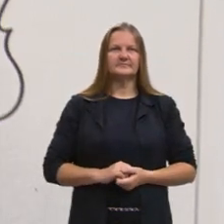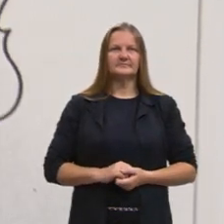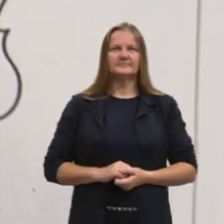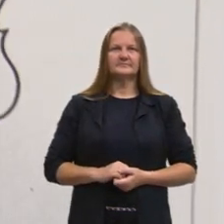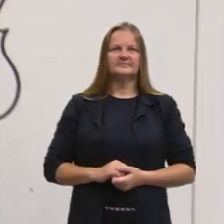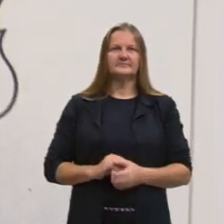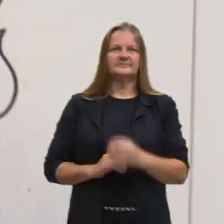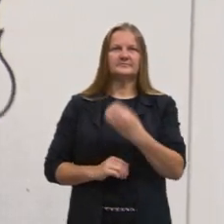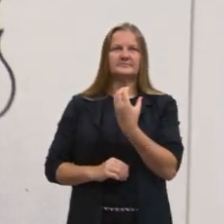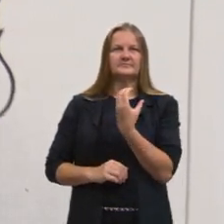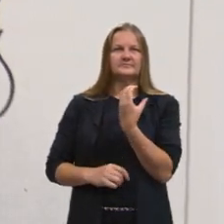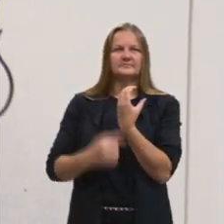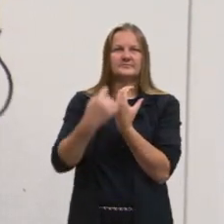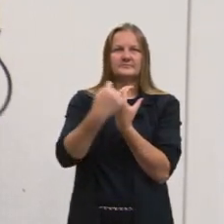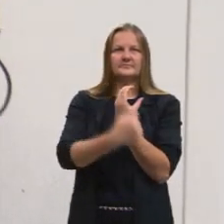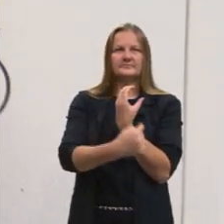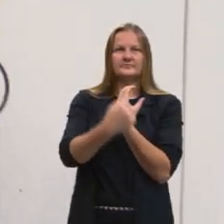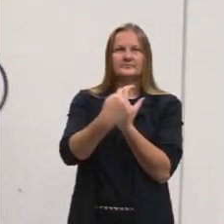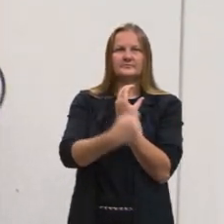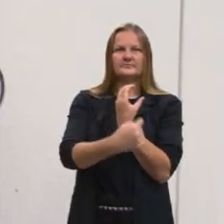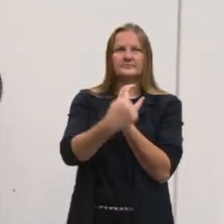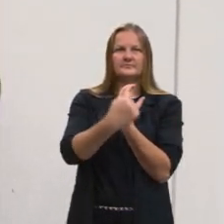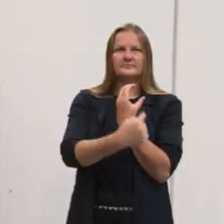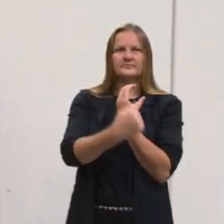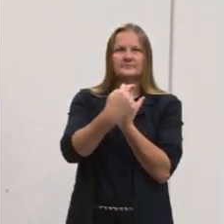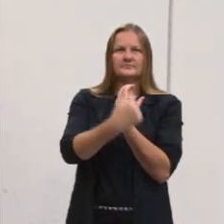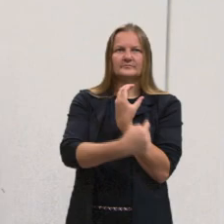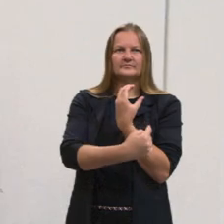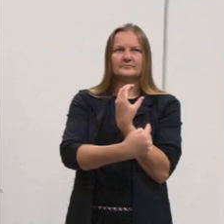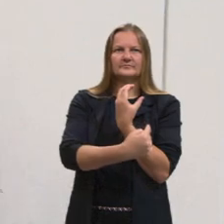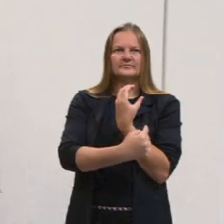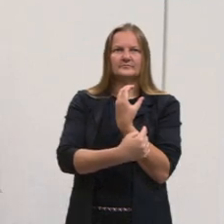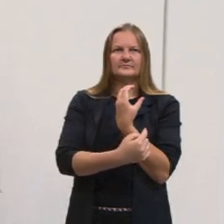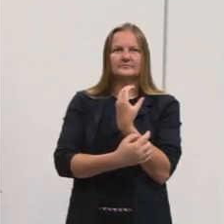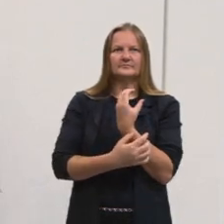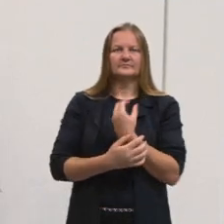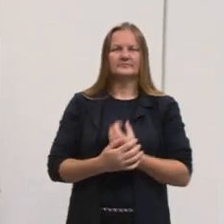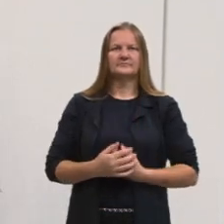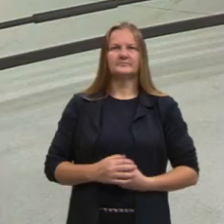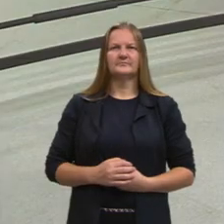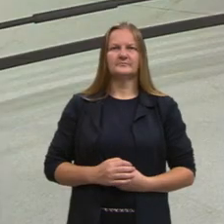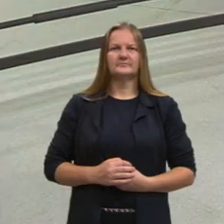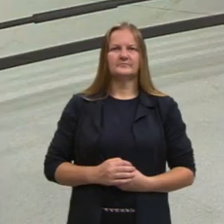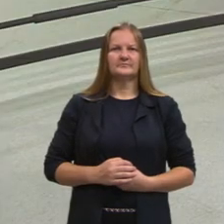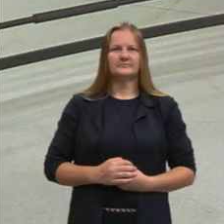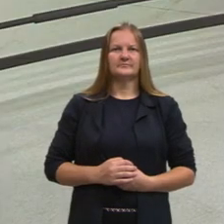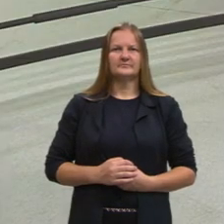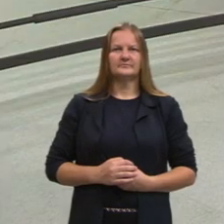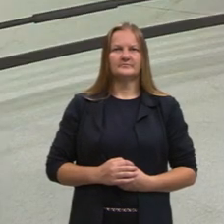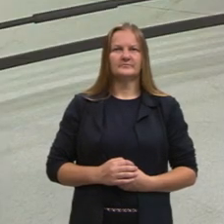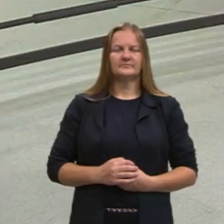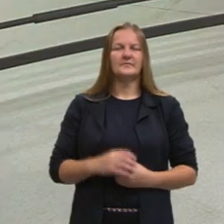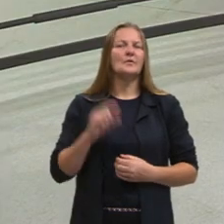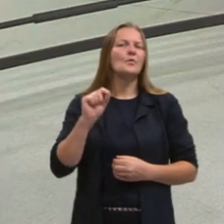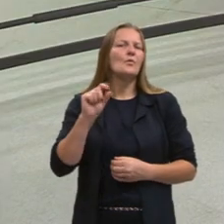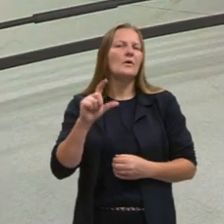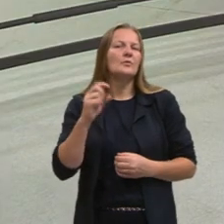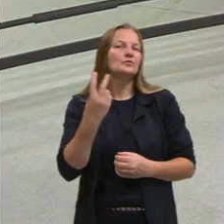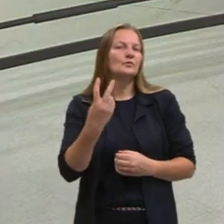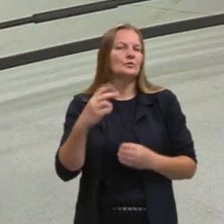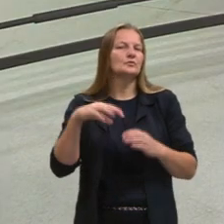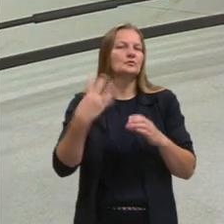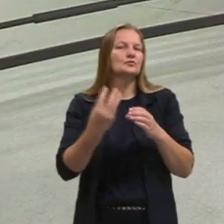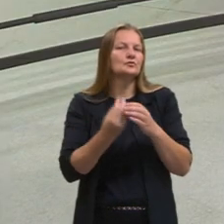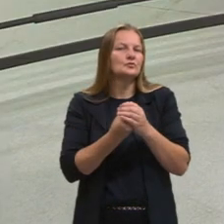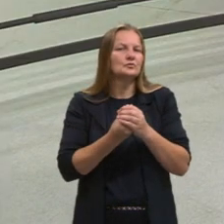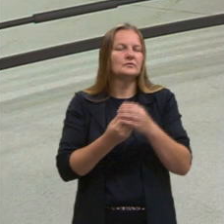e não contém EA simbologia Então essa daqui vamos ver quais são os dois conjuntos nós temos ali então